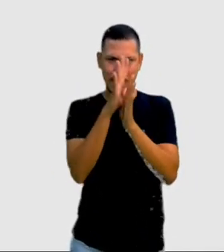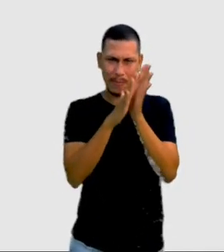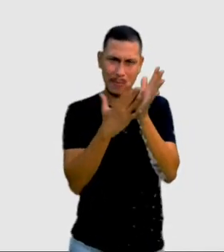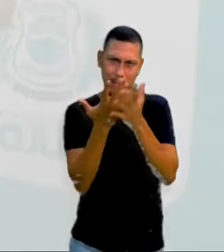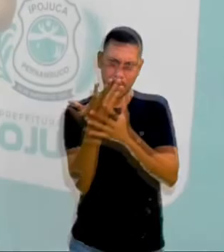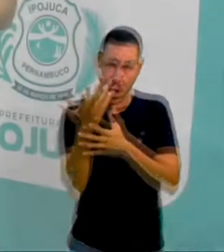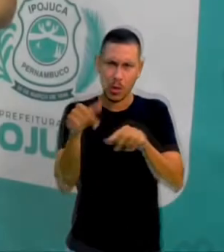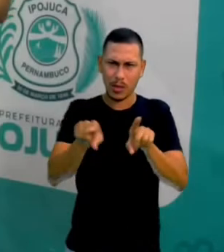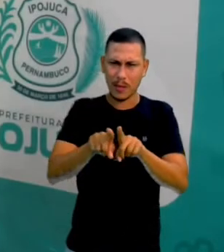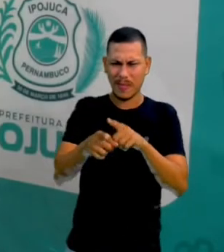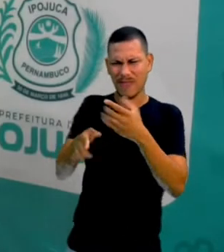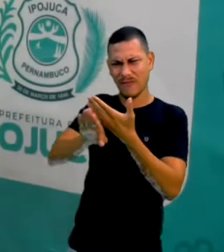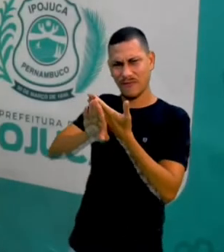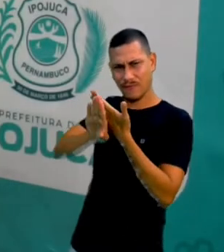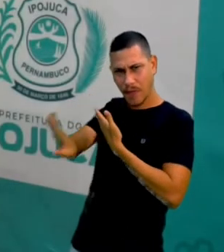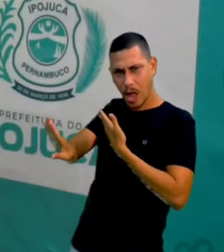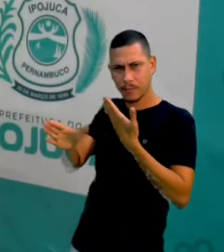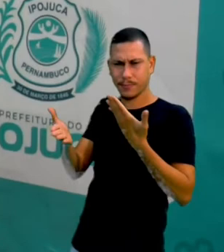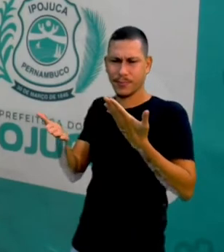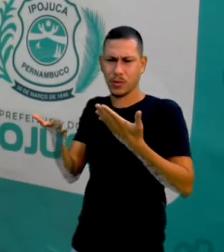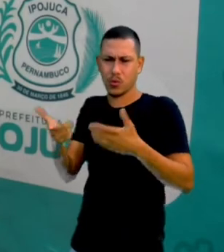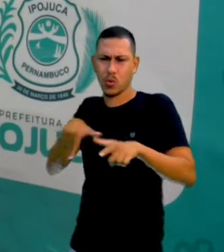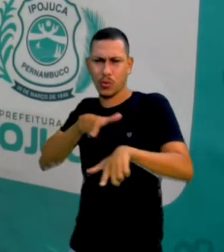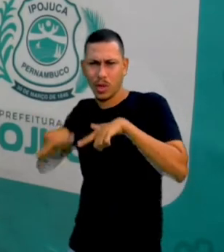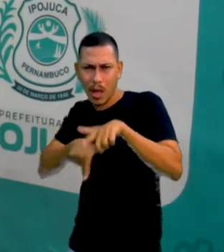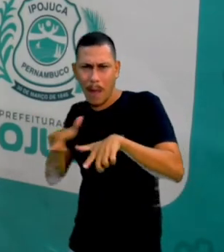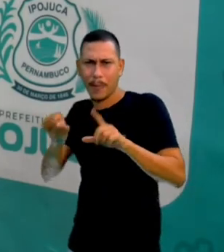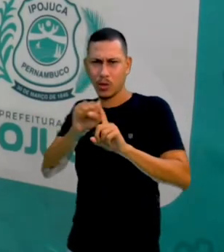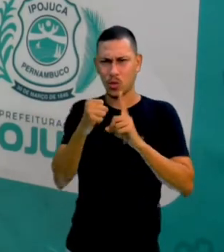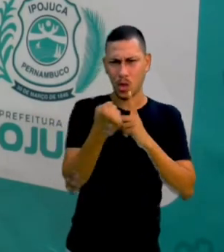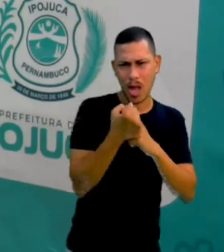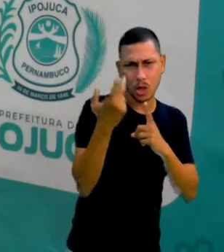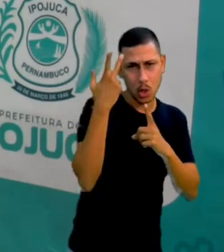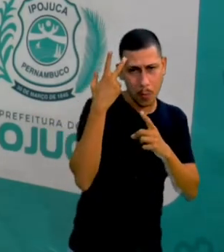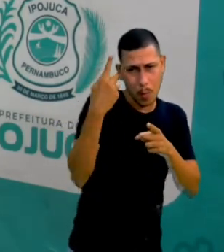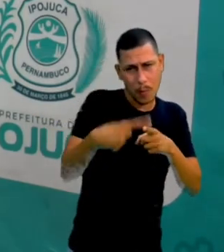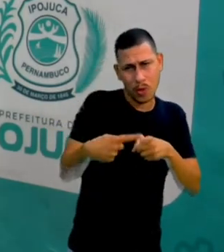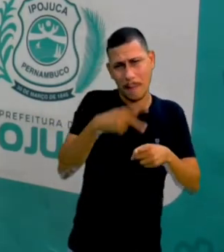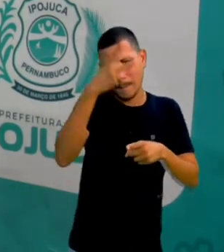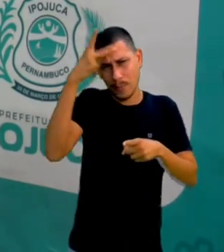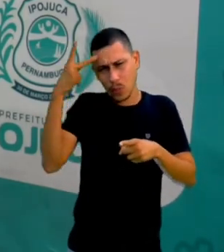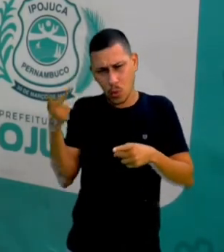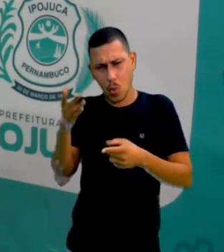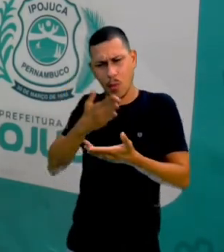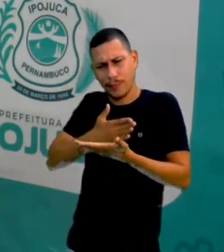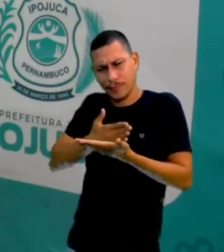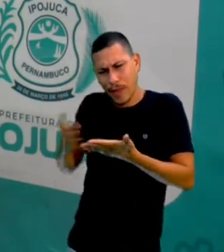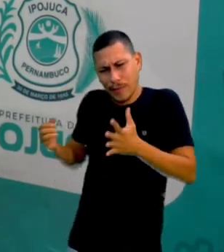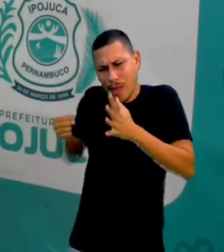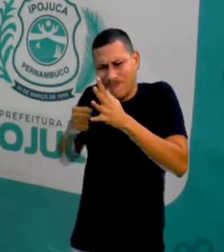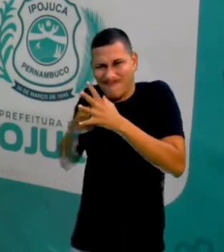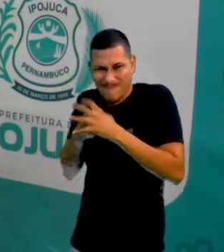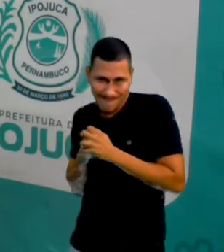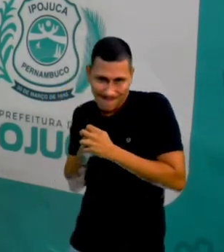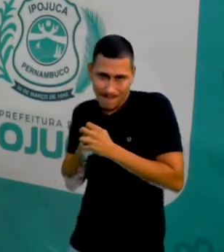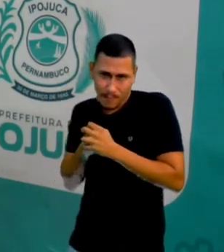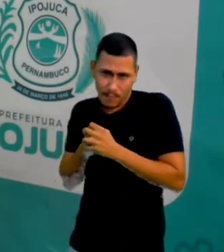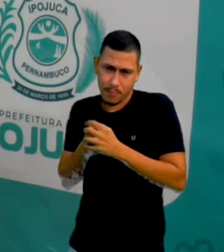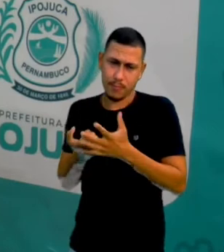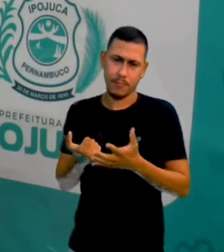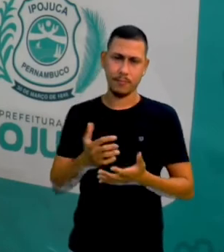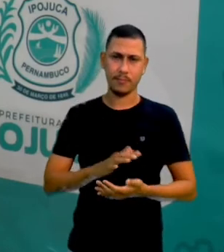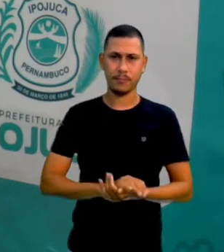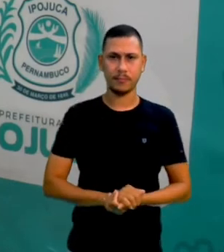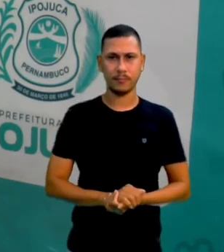afastamento das atividades sociais normais. Por quê? Porque a pessoa começa a se afastar das atividades sociais, porque comumente a